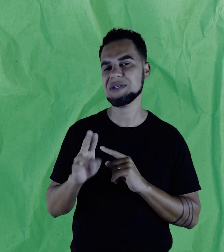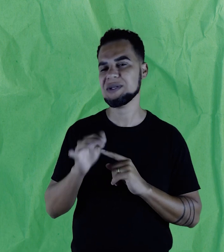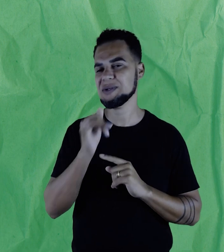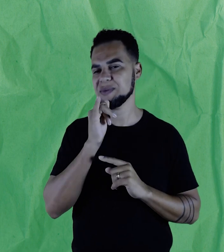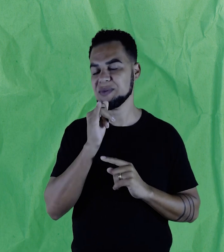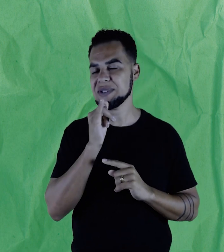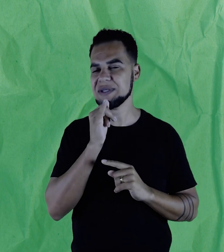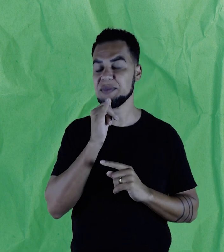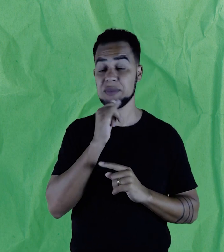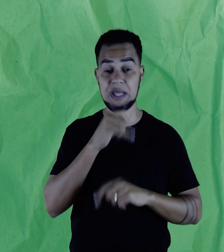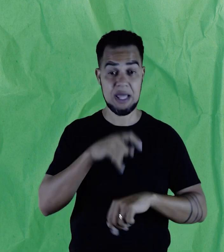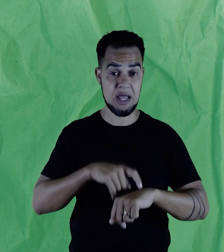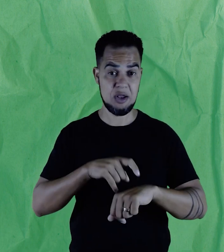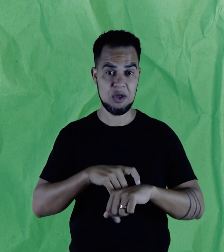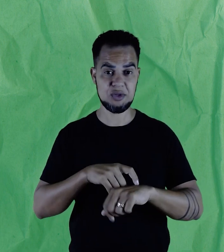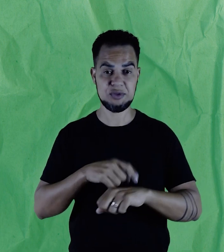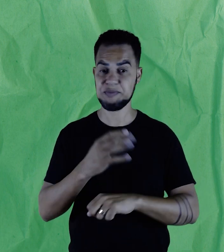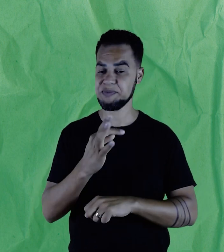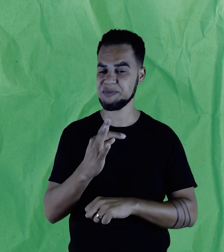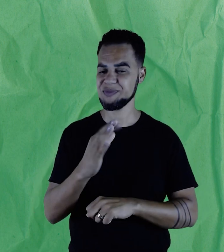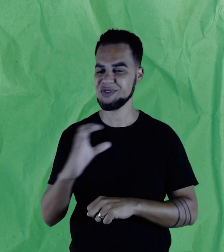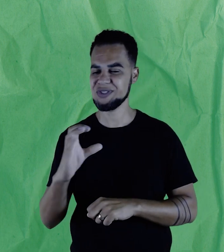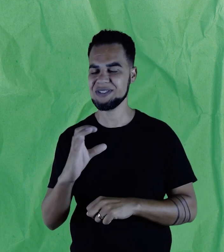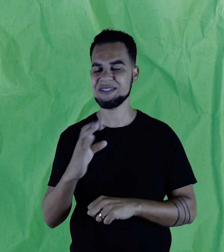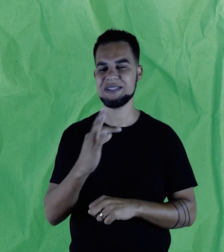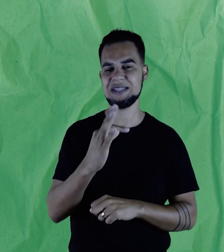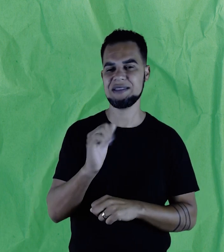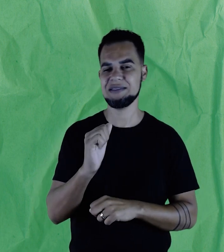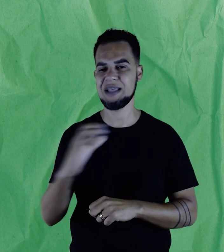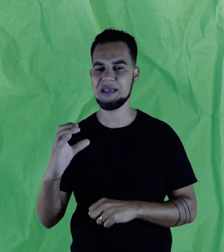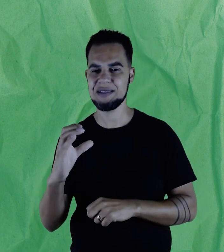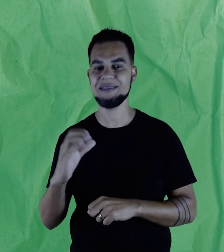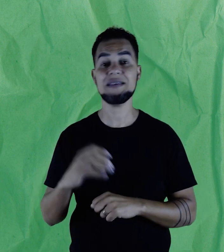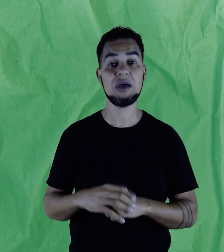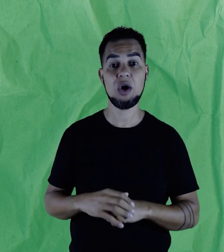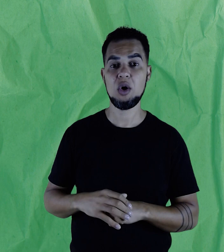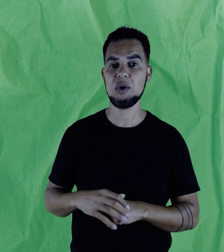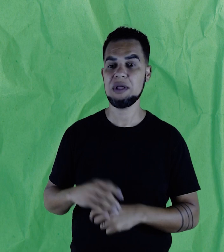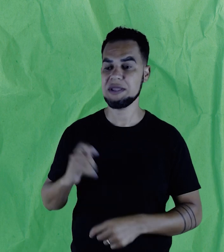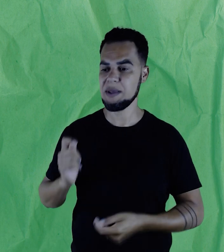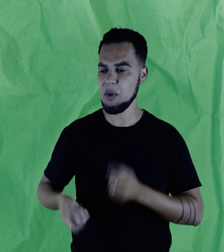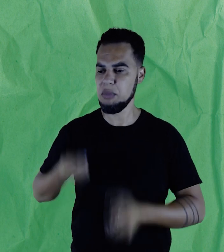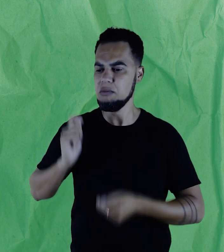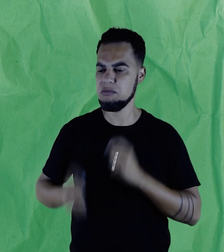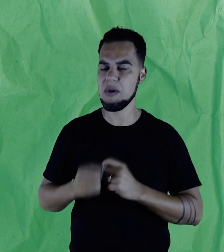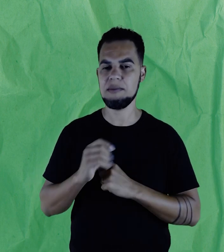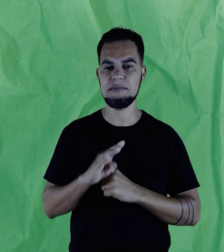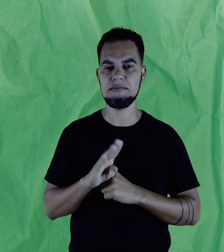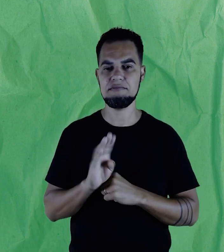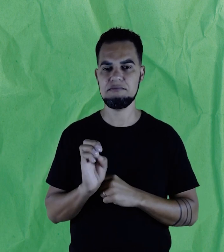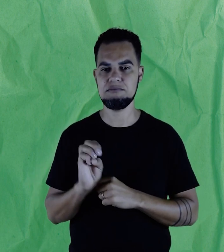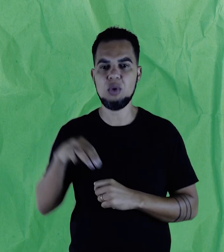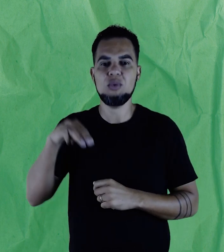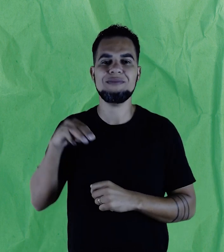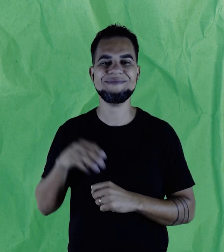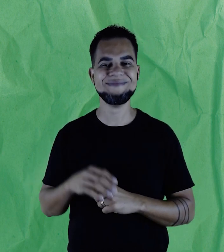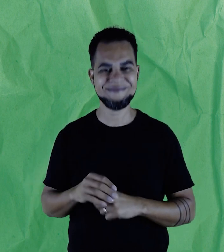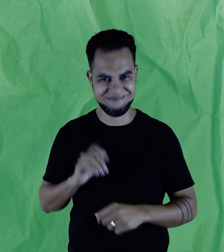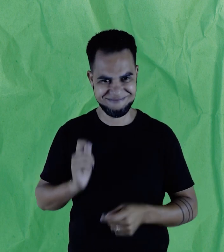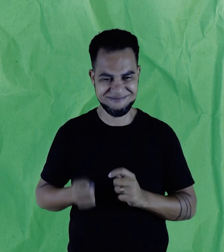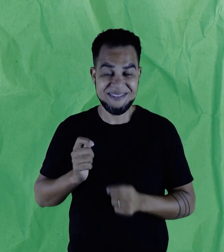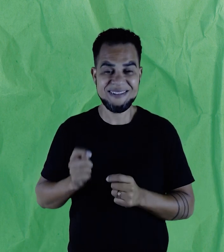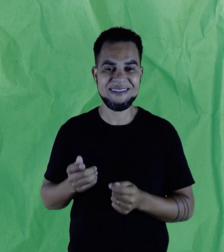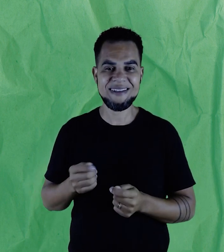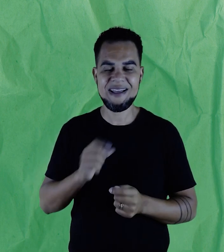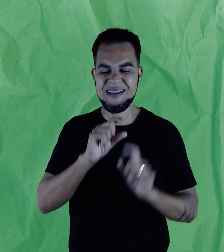do relógio, o bum-bum dos tambores e assim por diante. Então, essas figuras que eu coloquei aqui para vocês, elas